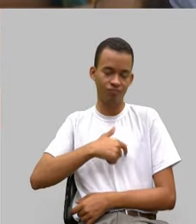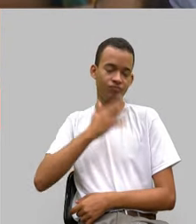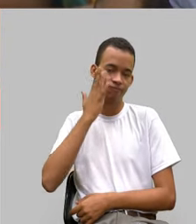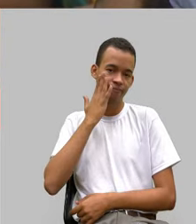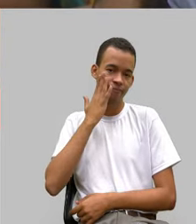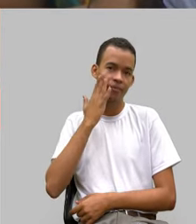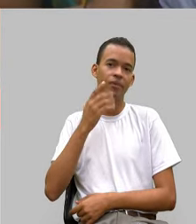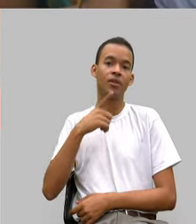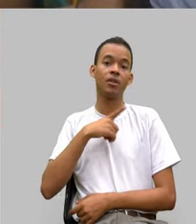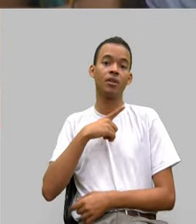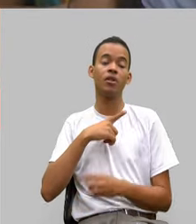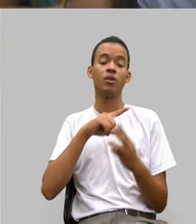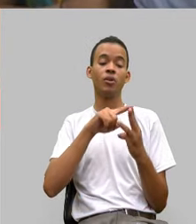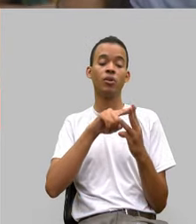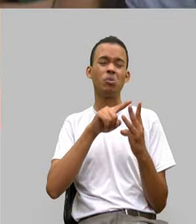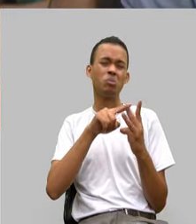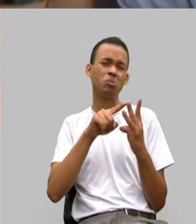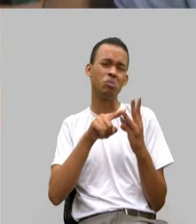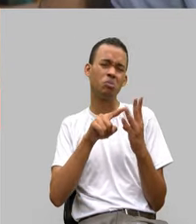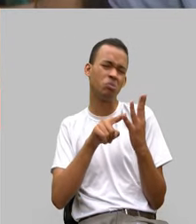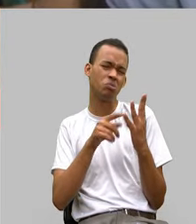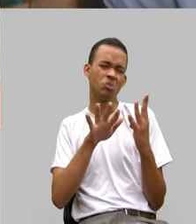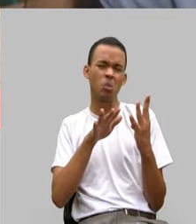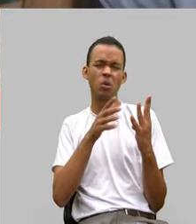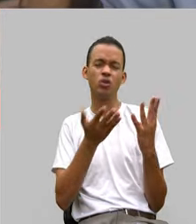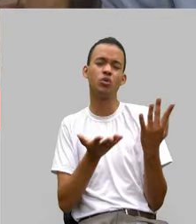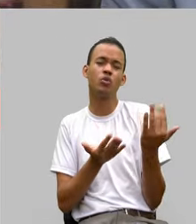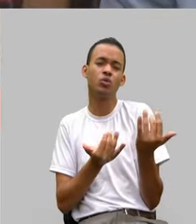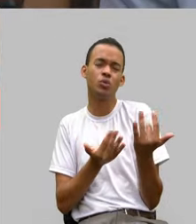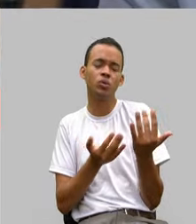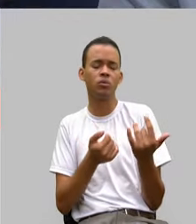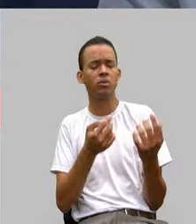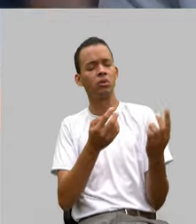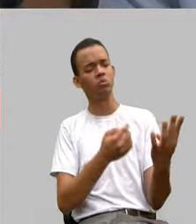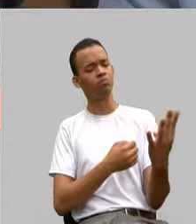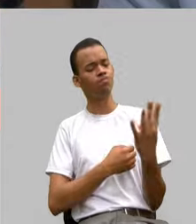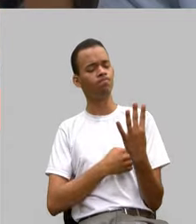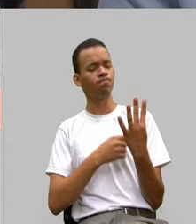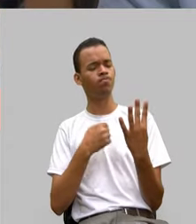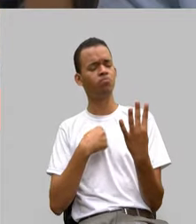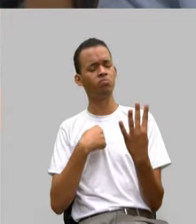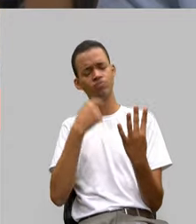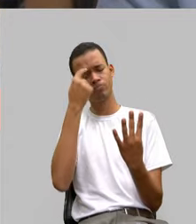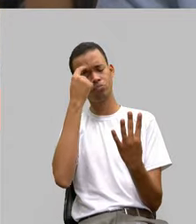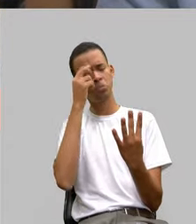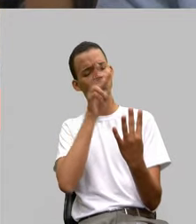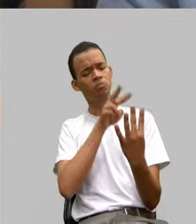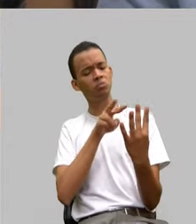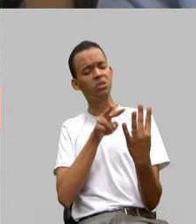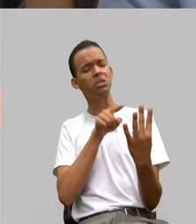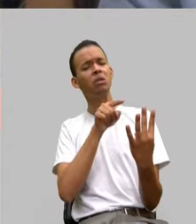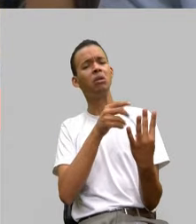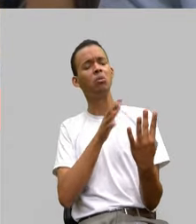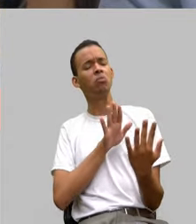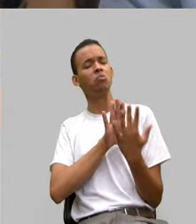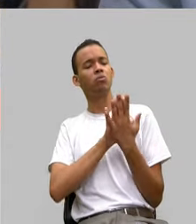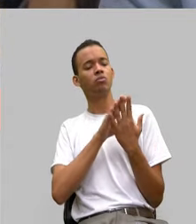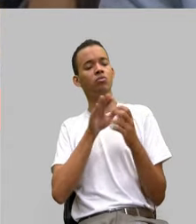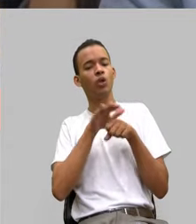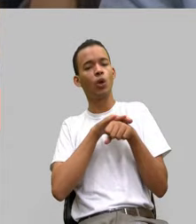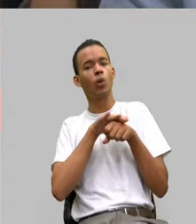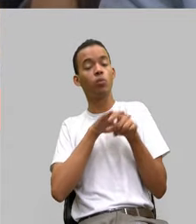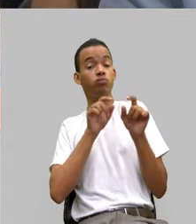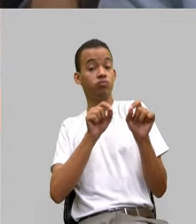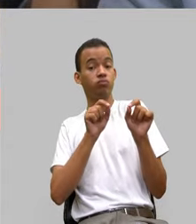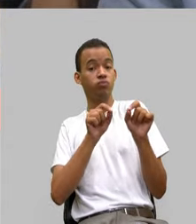três quatro jovens muitos jovens olhei para ele F assim gente que que esses meninos tão tão querendo comigo né eu eu